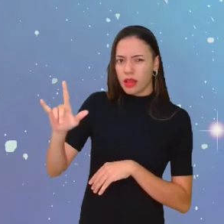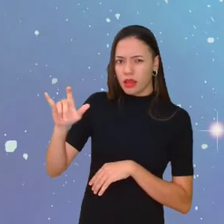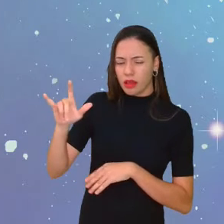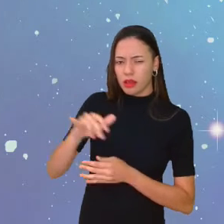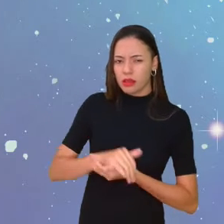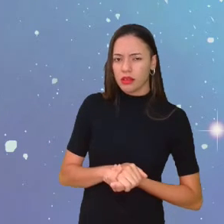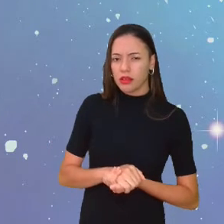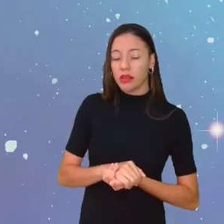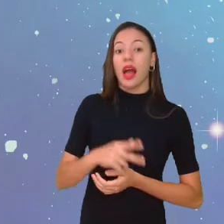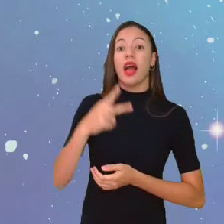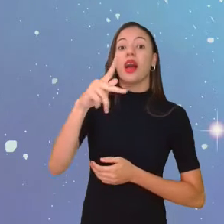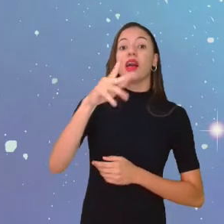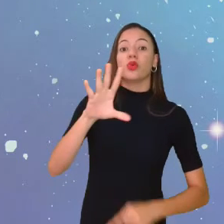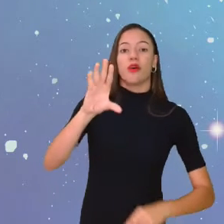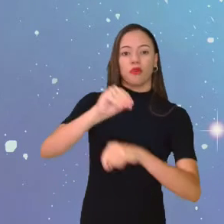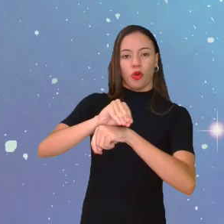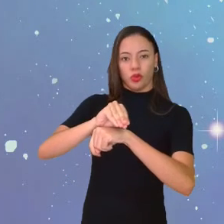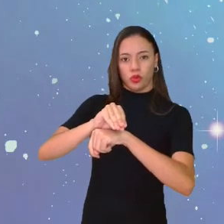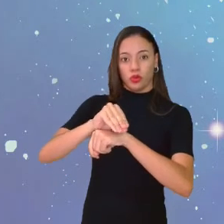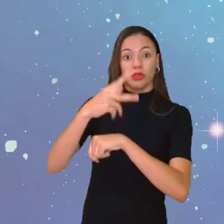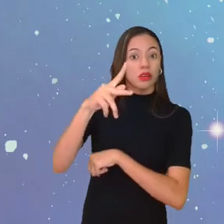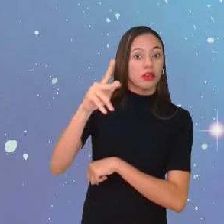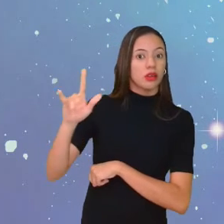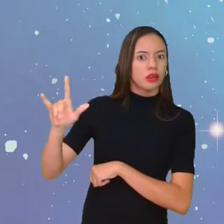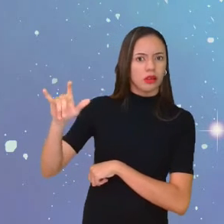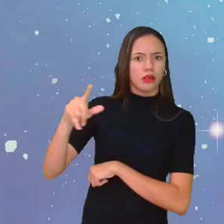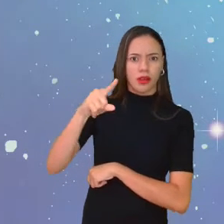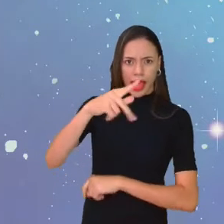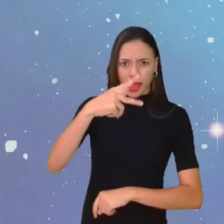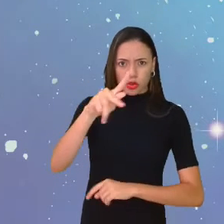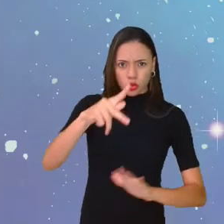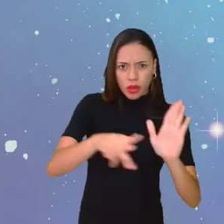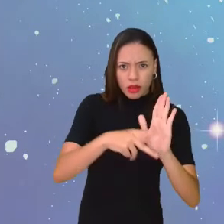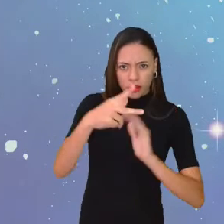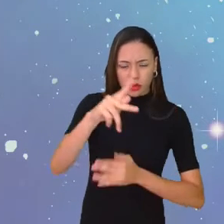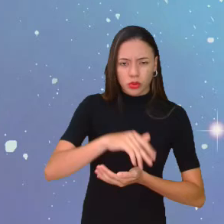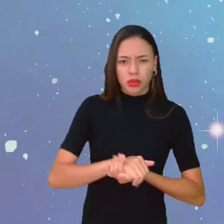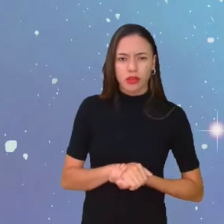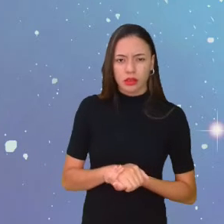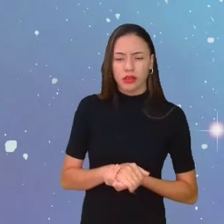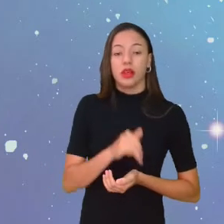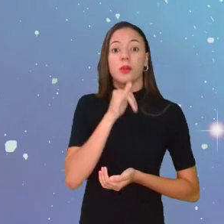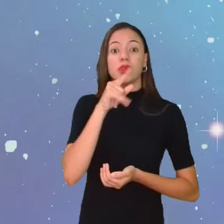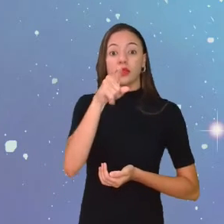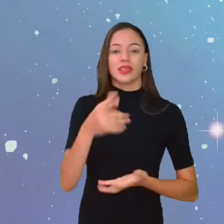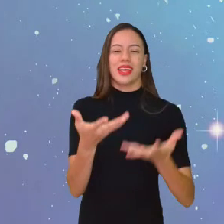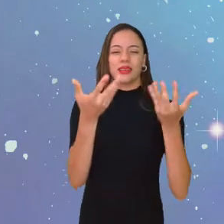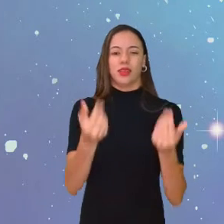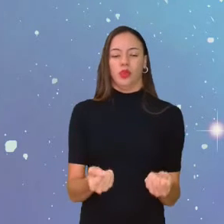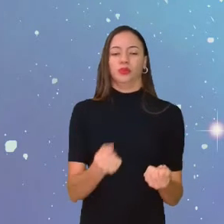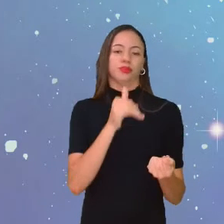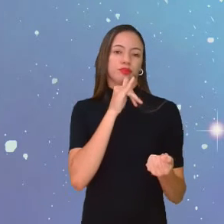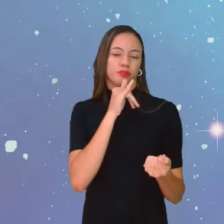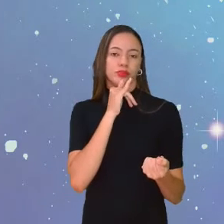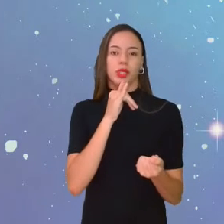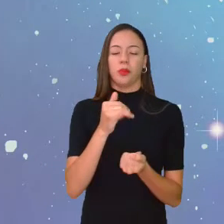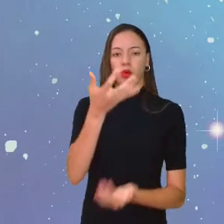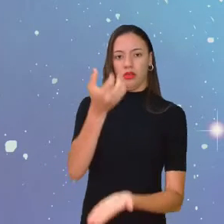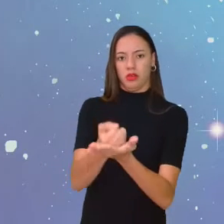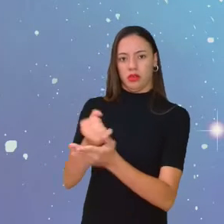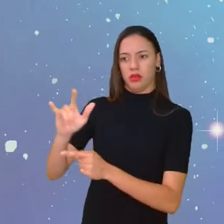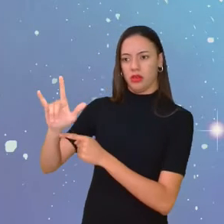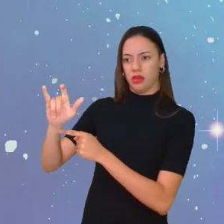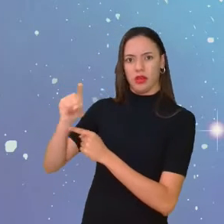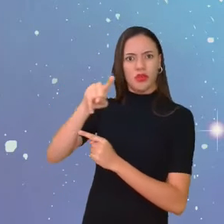Essa sua foto que está aí no seu Instagram, ela é sua? Você quando aceitou lá aquele para instalar o Instagram,